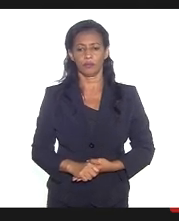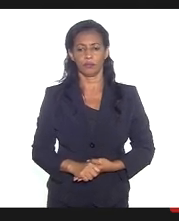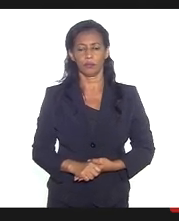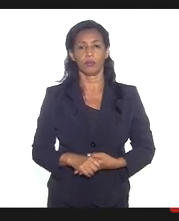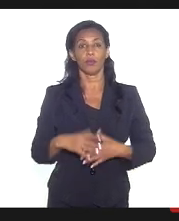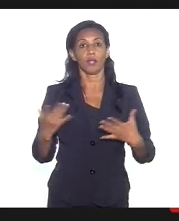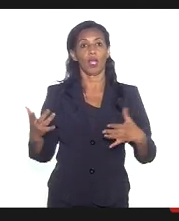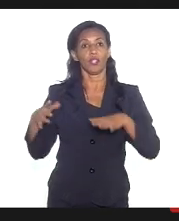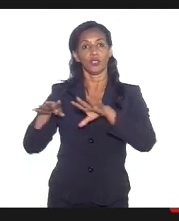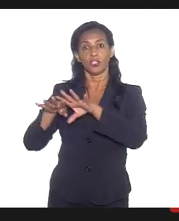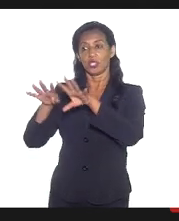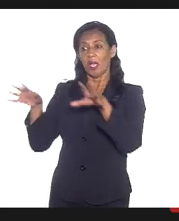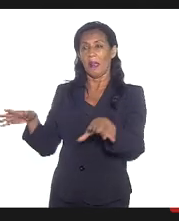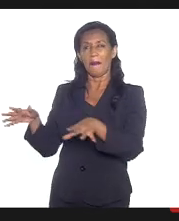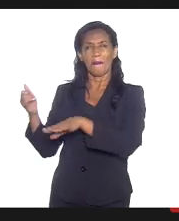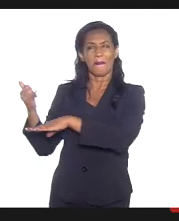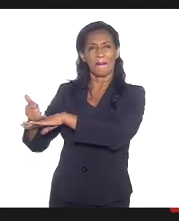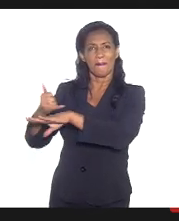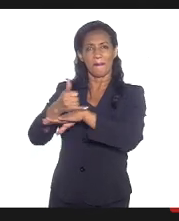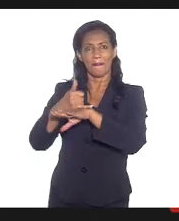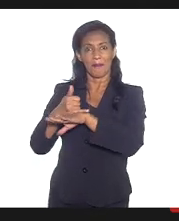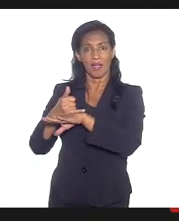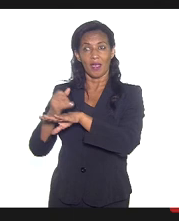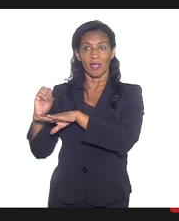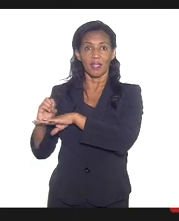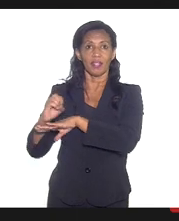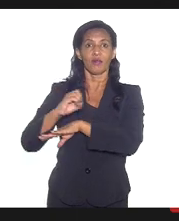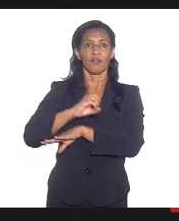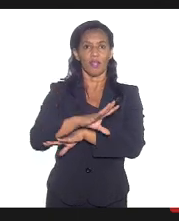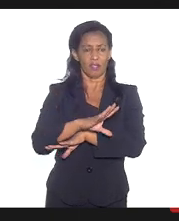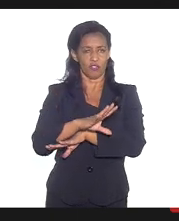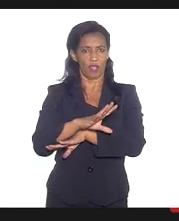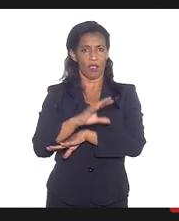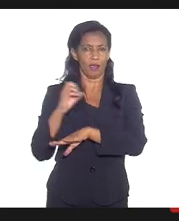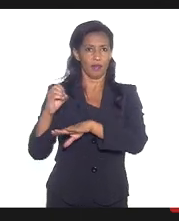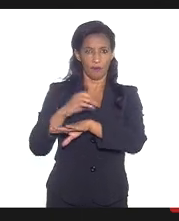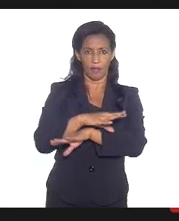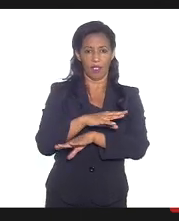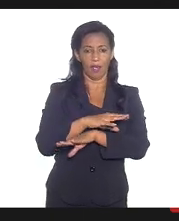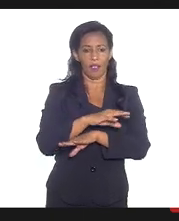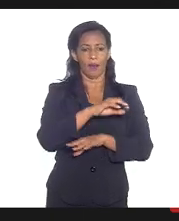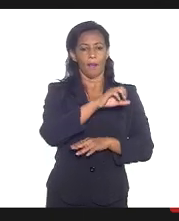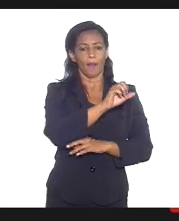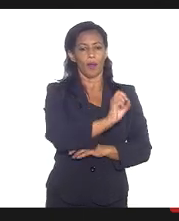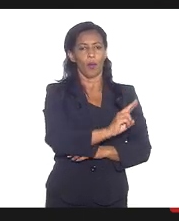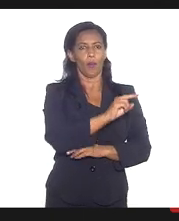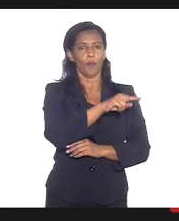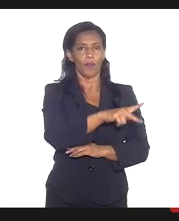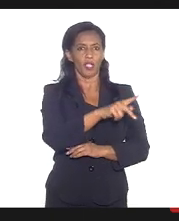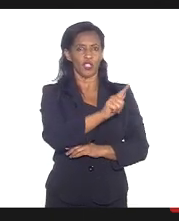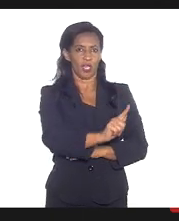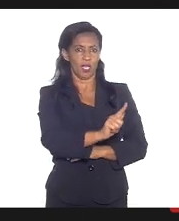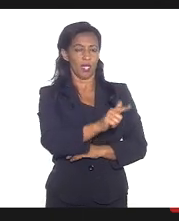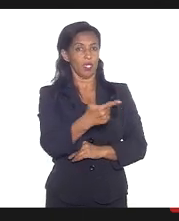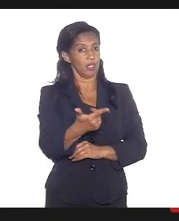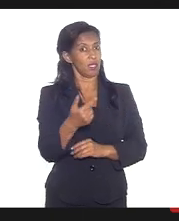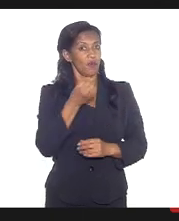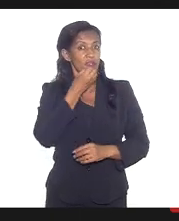das plataformas e enviar para as UPGNs, né, então, talvez um bom desenho seria diferir,